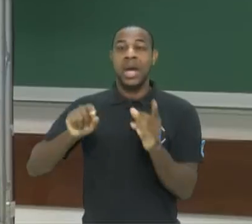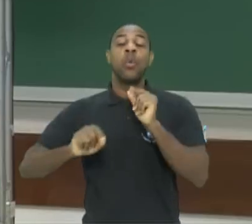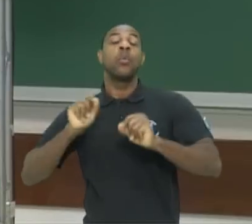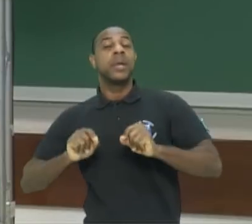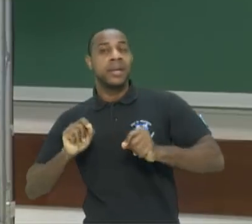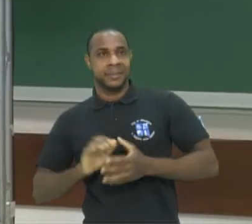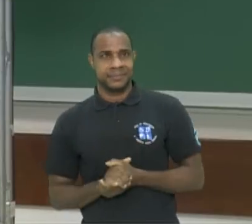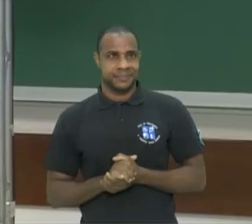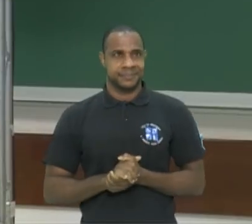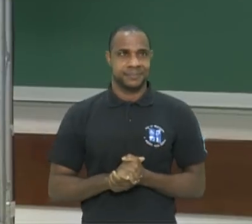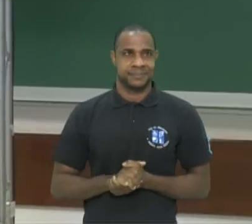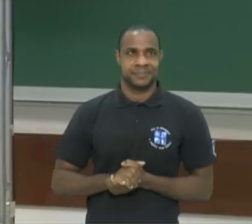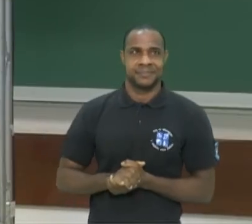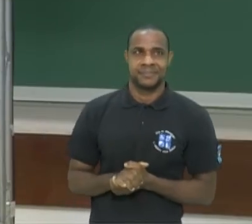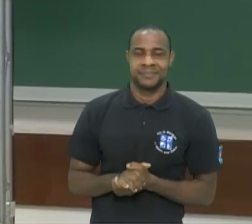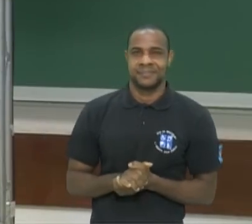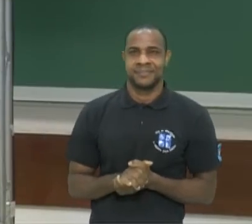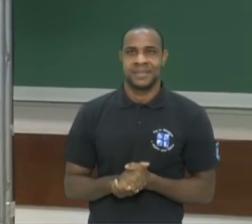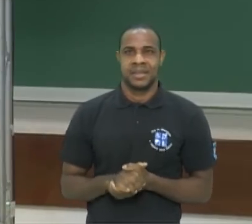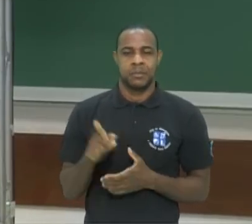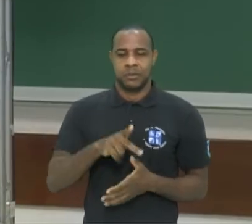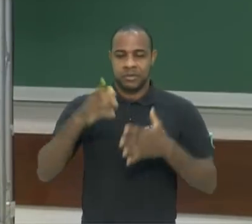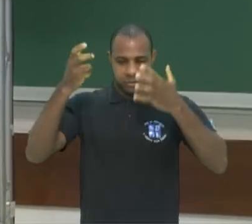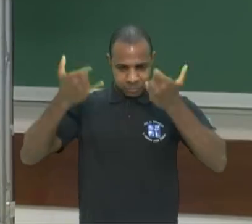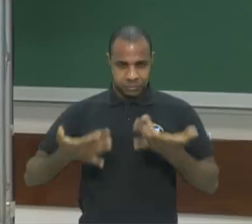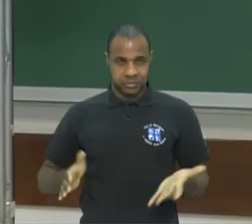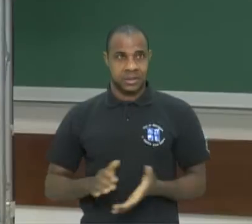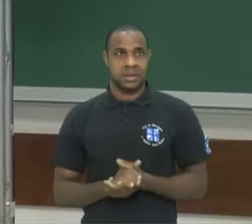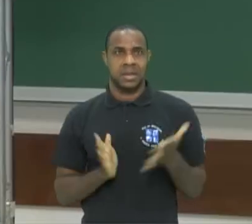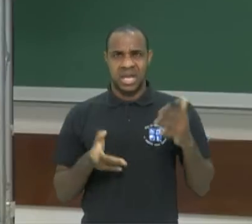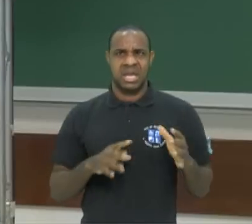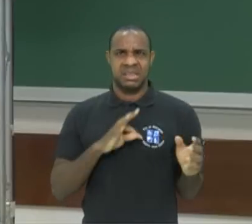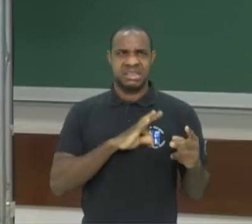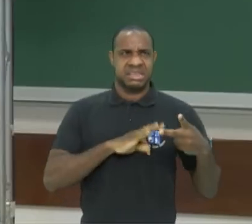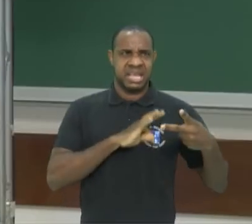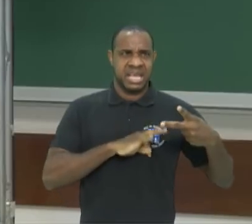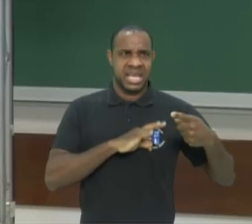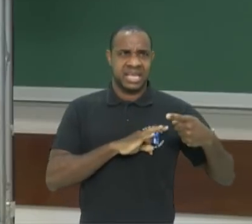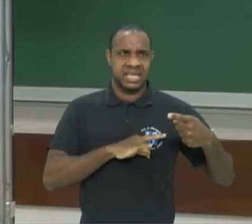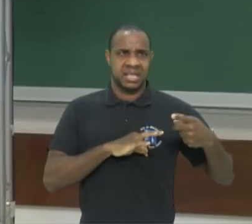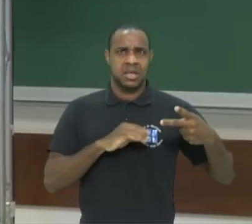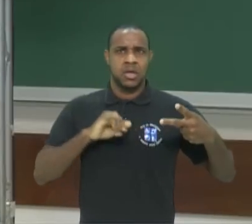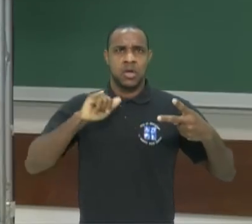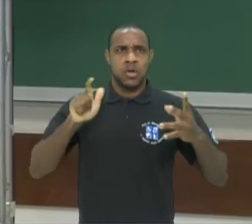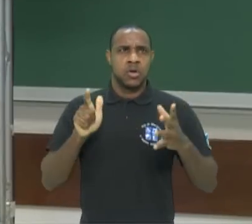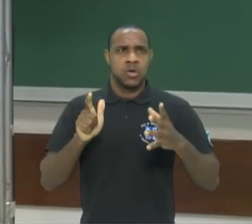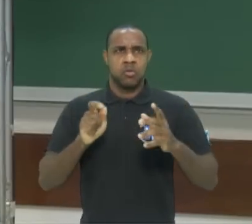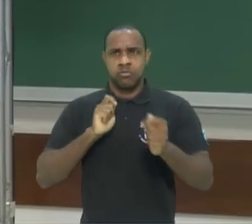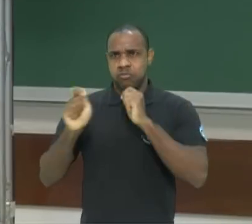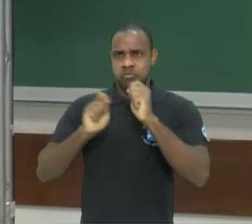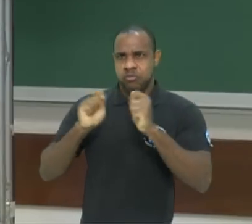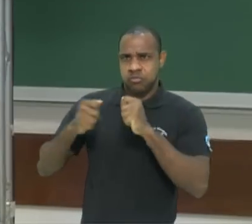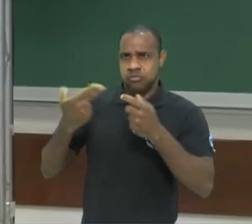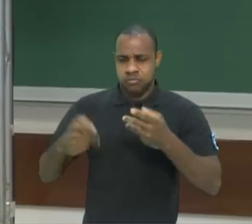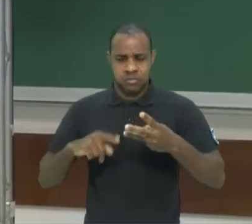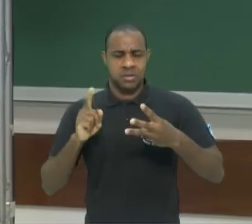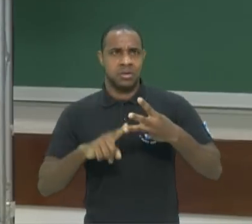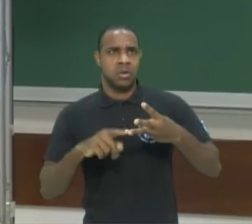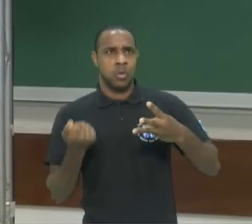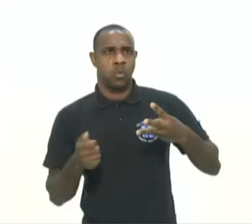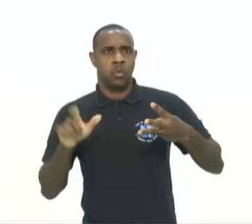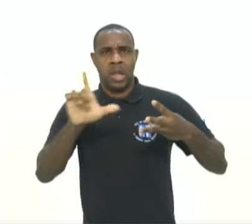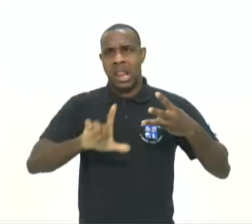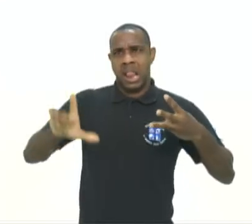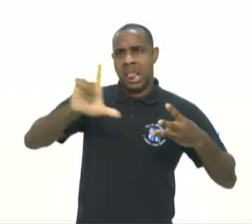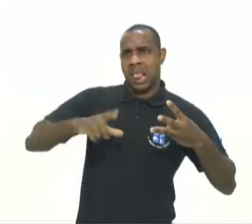já falou, ela fala muito, né? Então, técnica, jornalística ou literária? Com vocês lá.